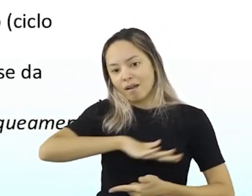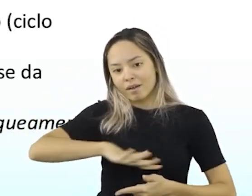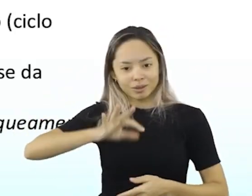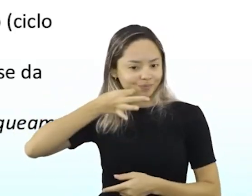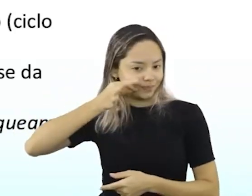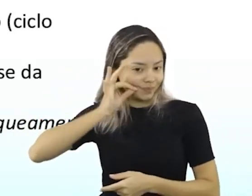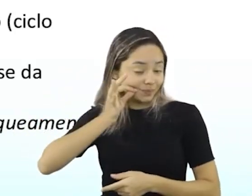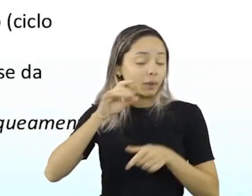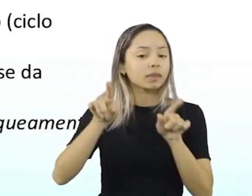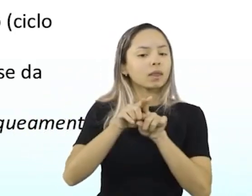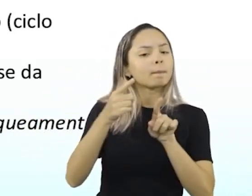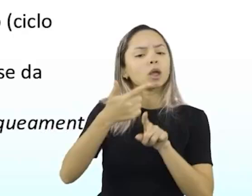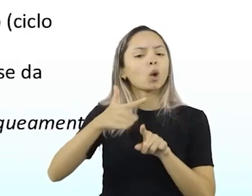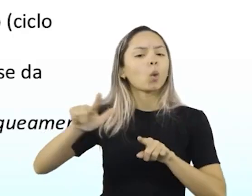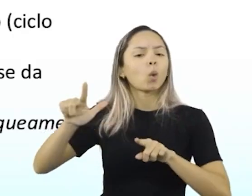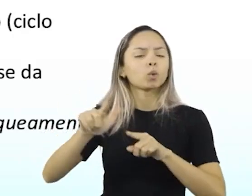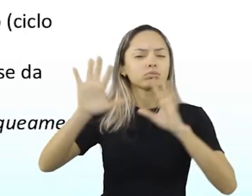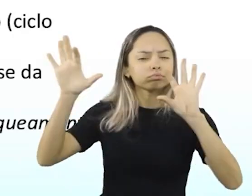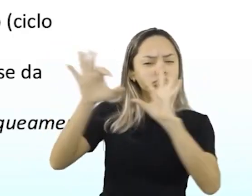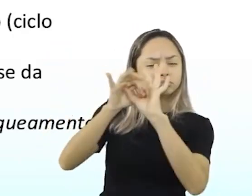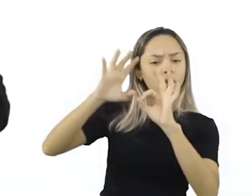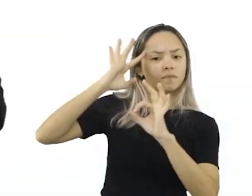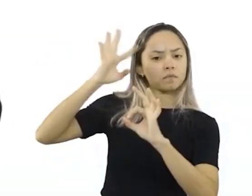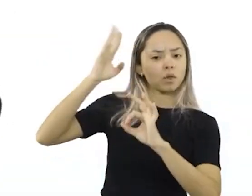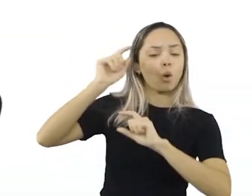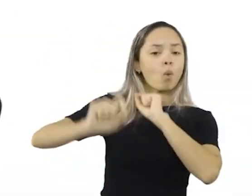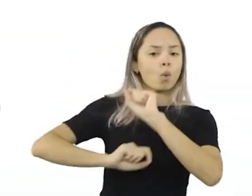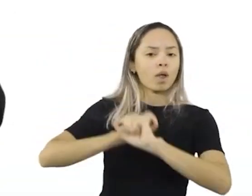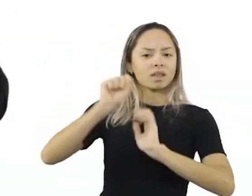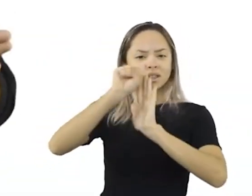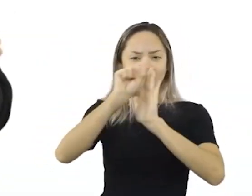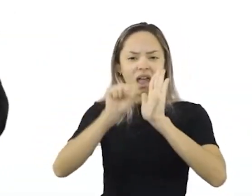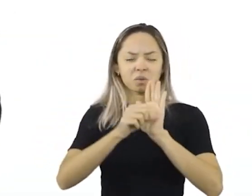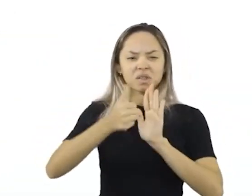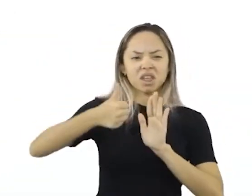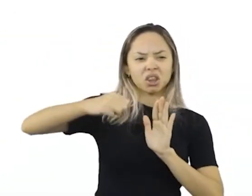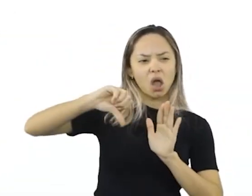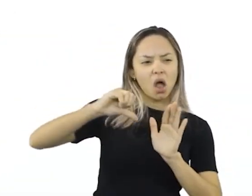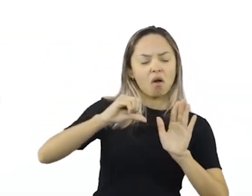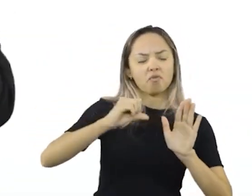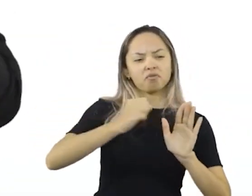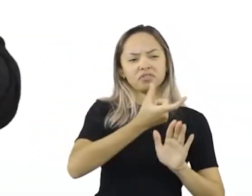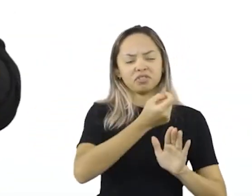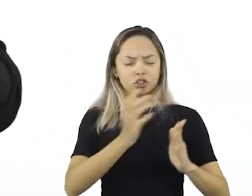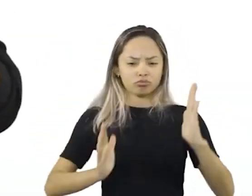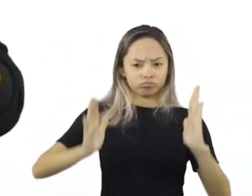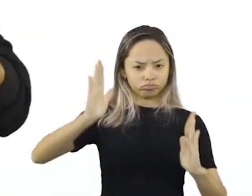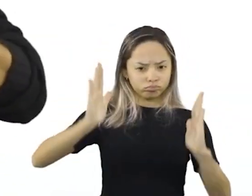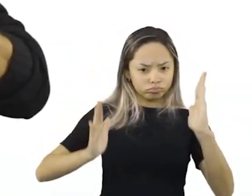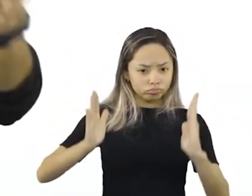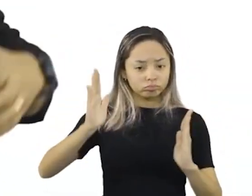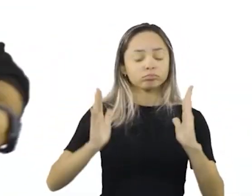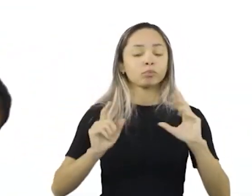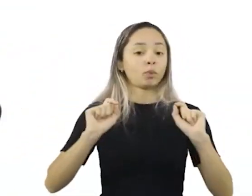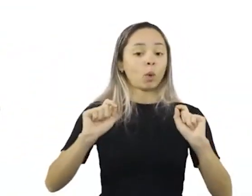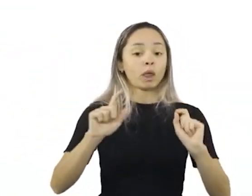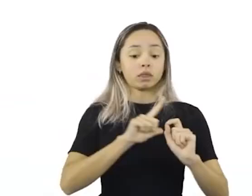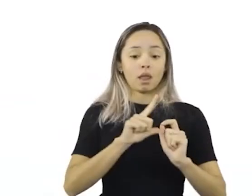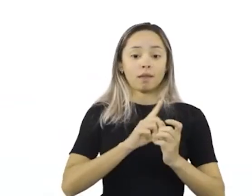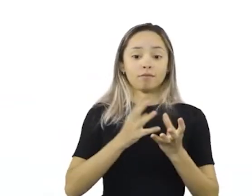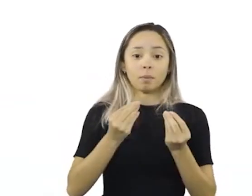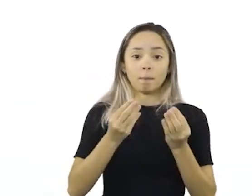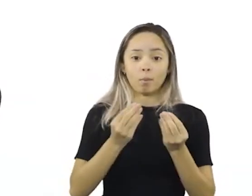questão filosófica é que a partir do século XIX, início do século XX, mas sobretudo do século XIX, foi difundido